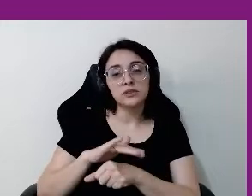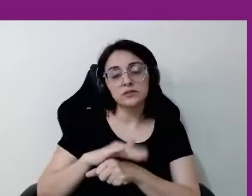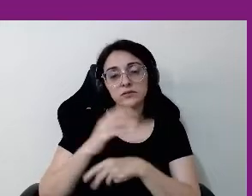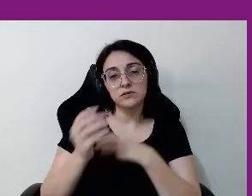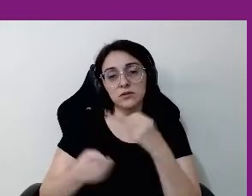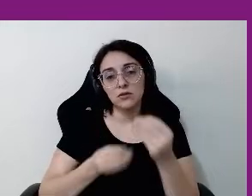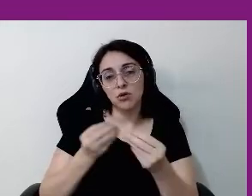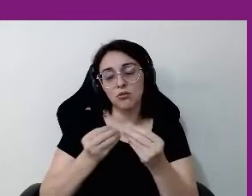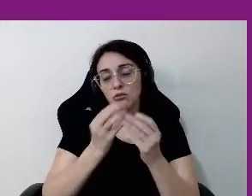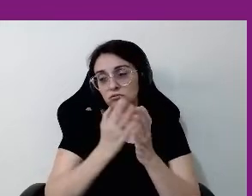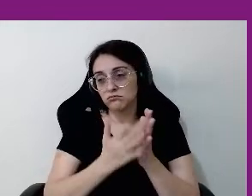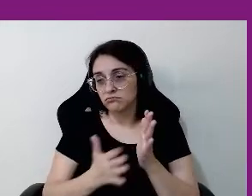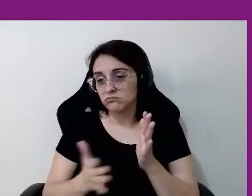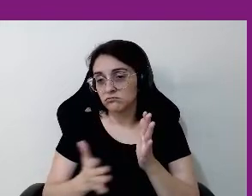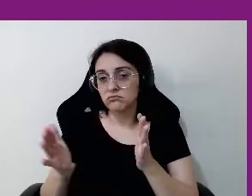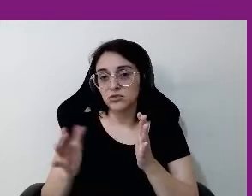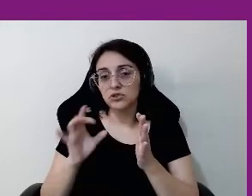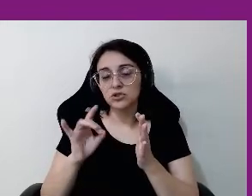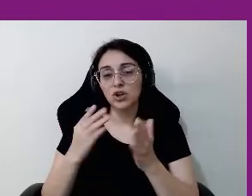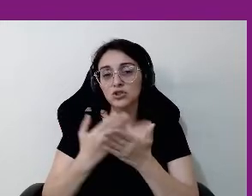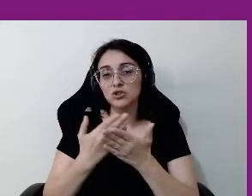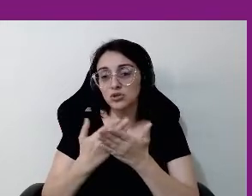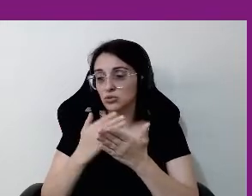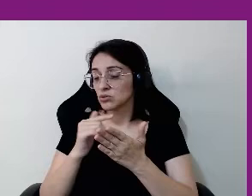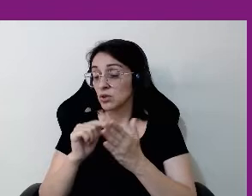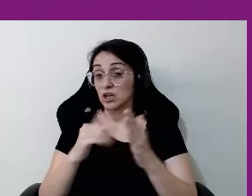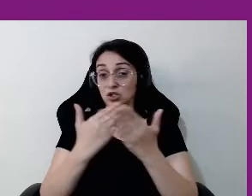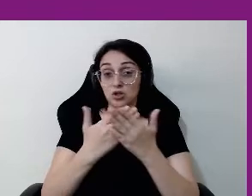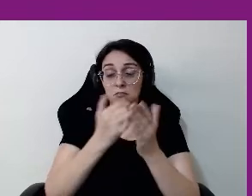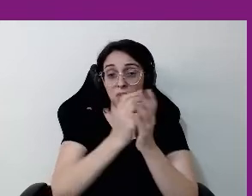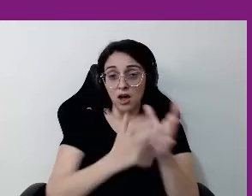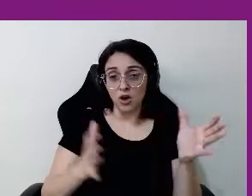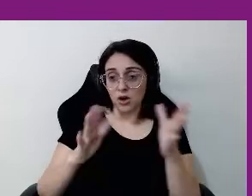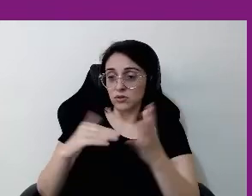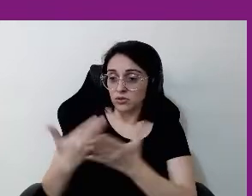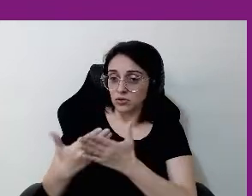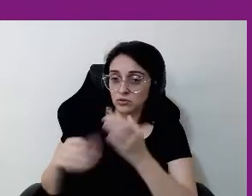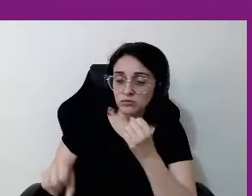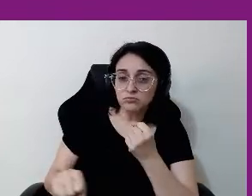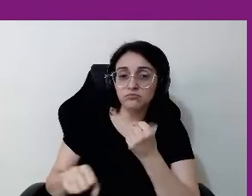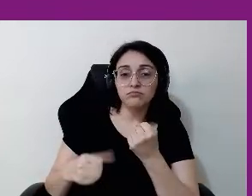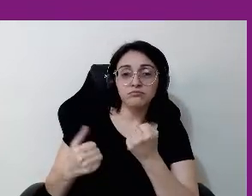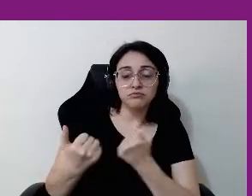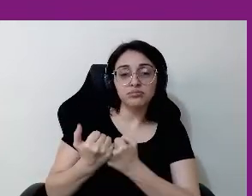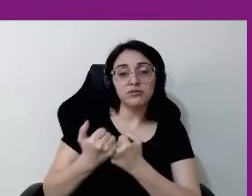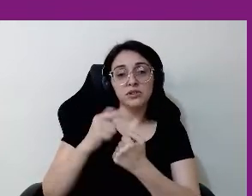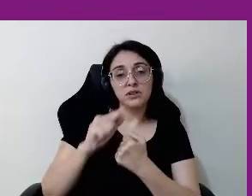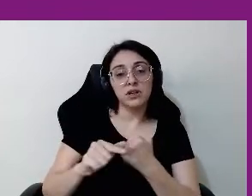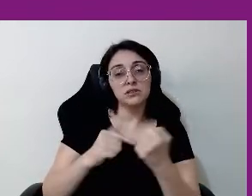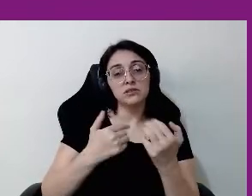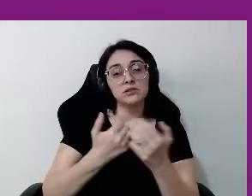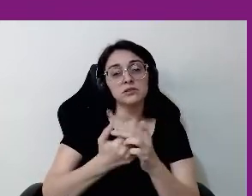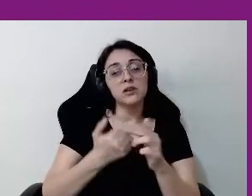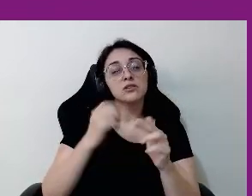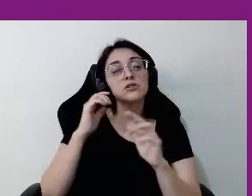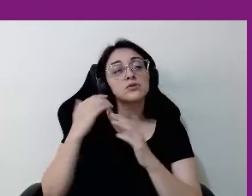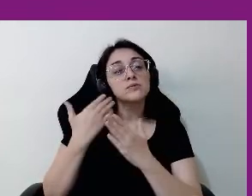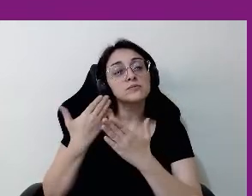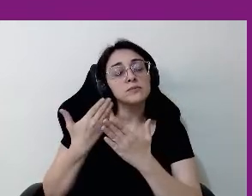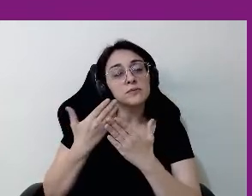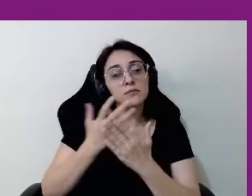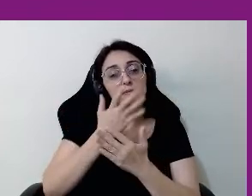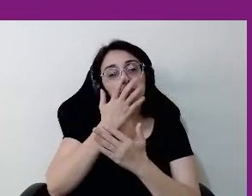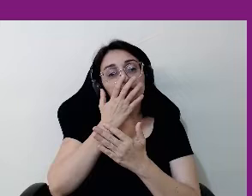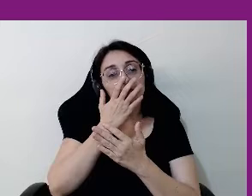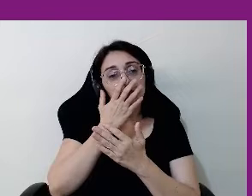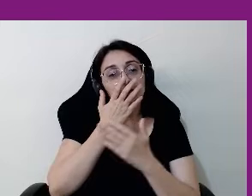como parte, é um subestudo de um estudo maior em que nós identificamos pacientes que passaram de ventilação convencional, depois